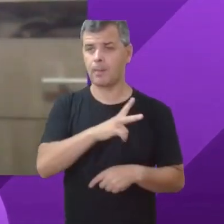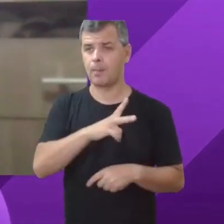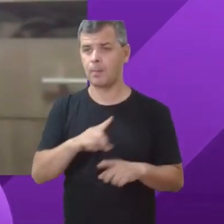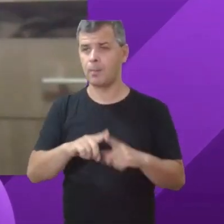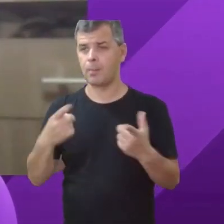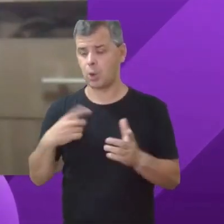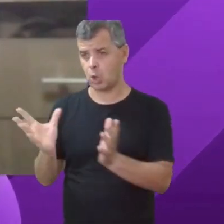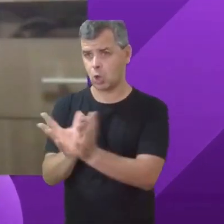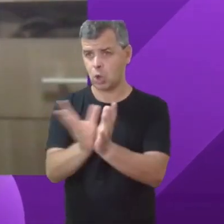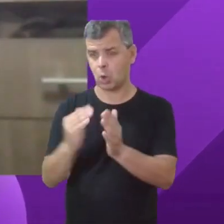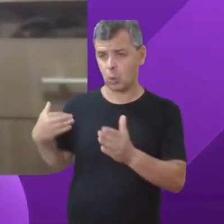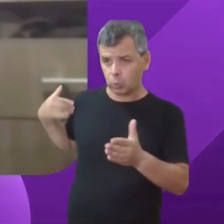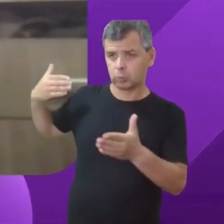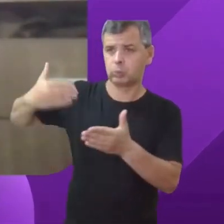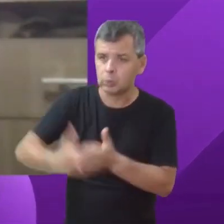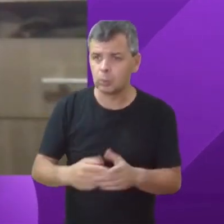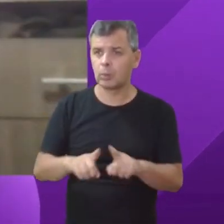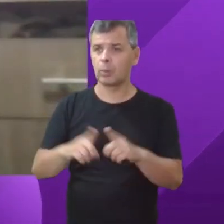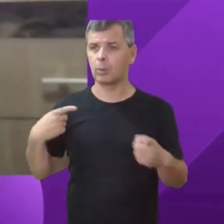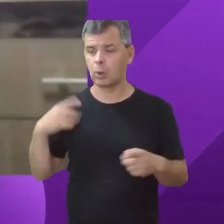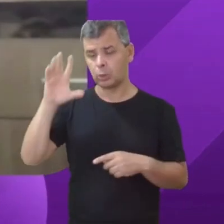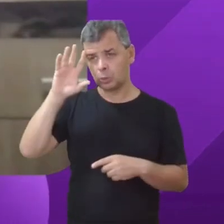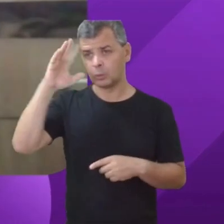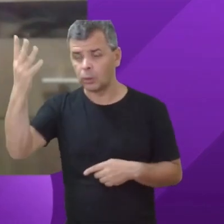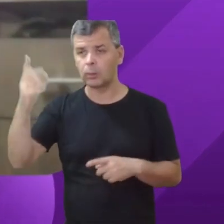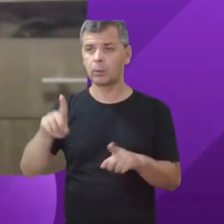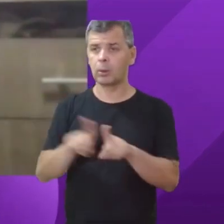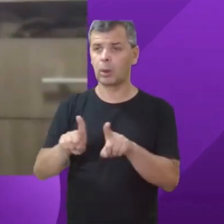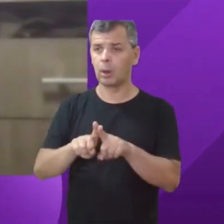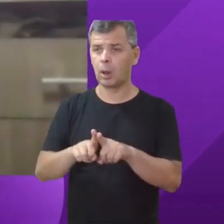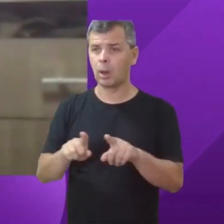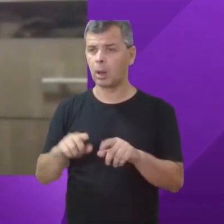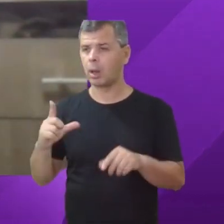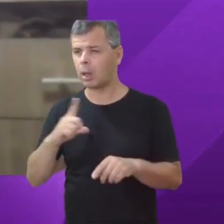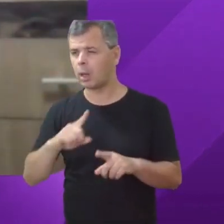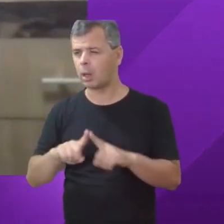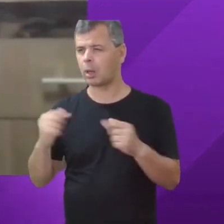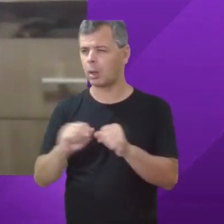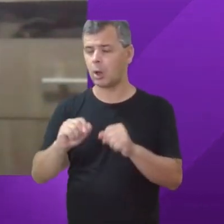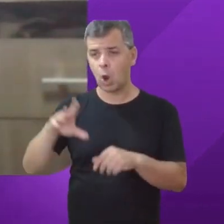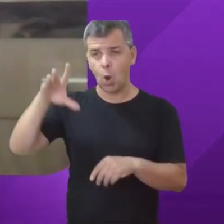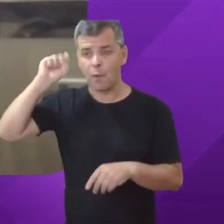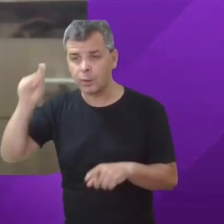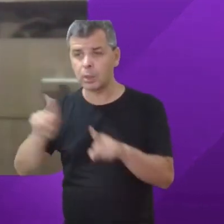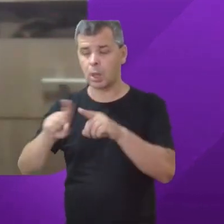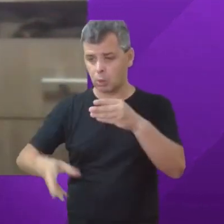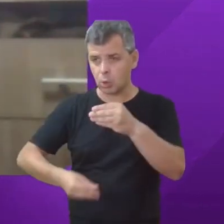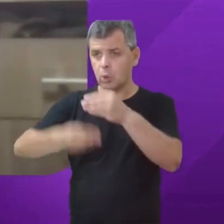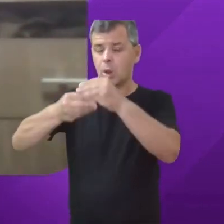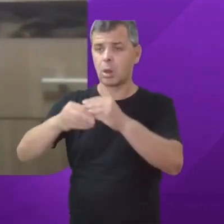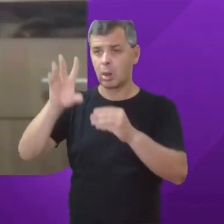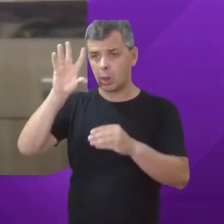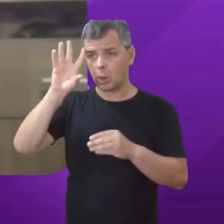desses grupos historicamente excluídos dos campos de tomada de decisão, que as vozes sejam ouvidas e sejam integradas nas